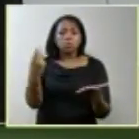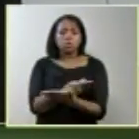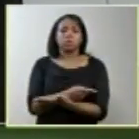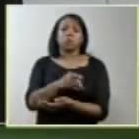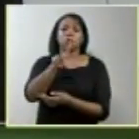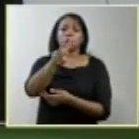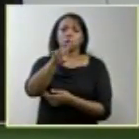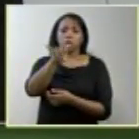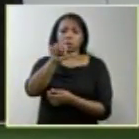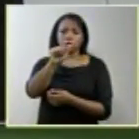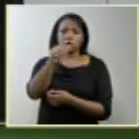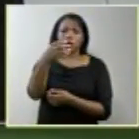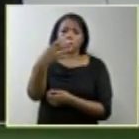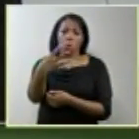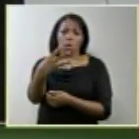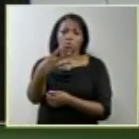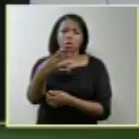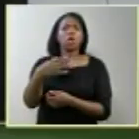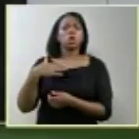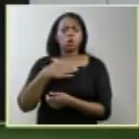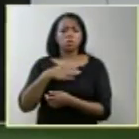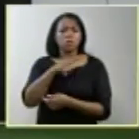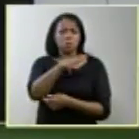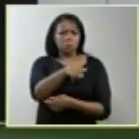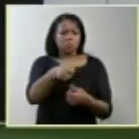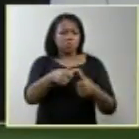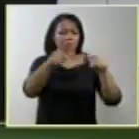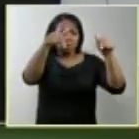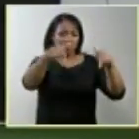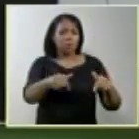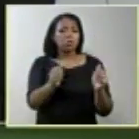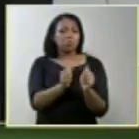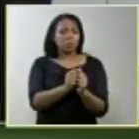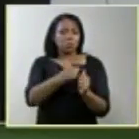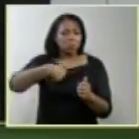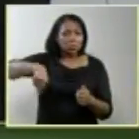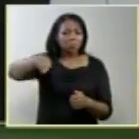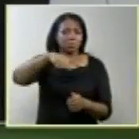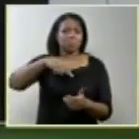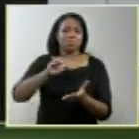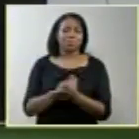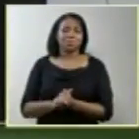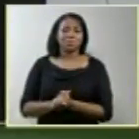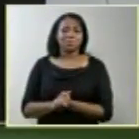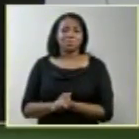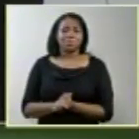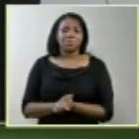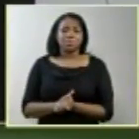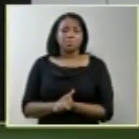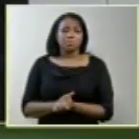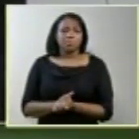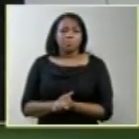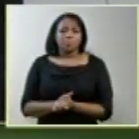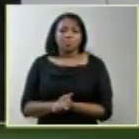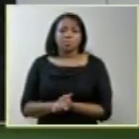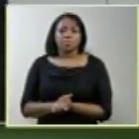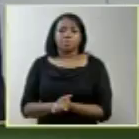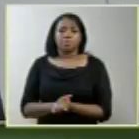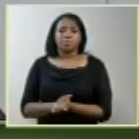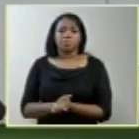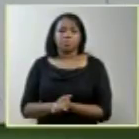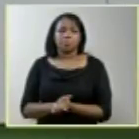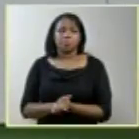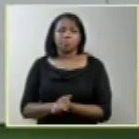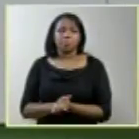de contar com sua presença. Doutor Mário Guise. Não tenho nenhuma pergunta, senhora. Também